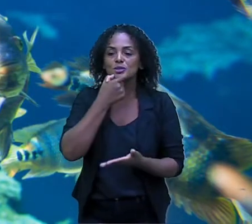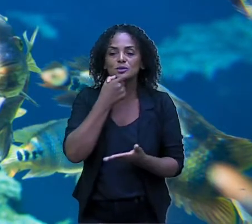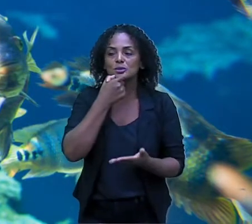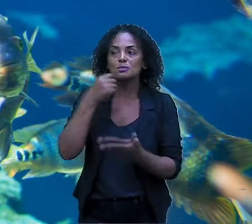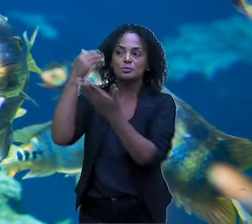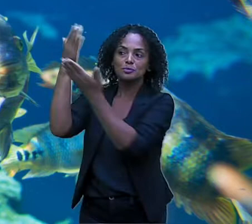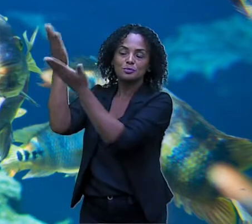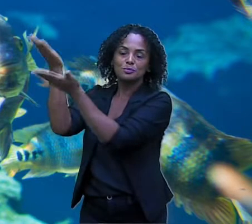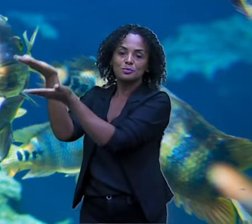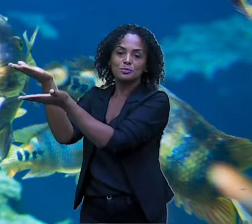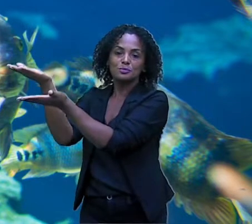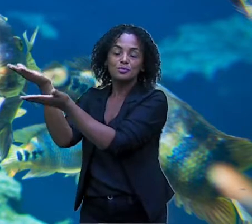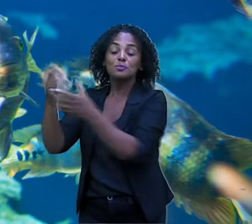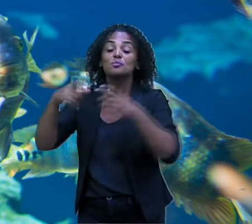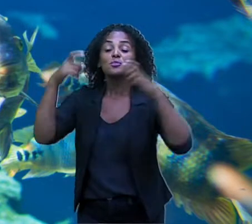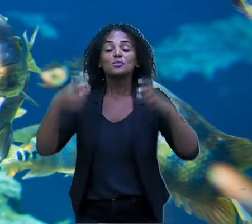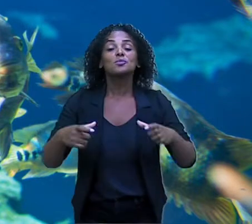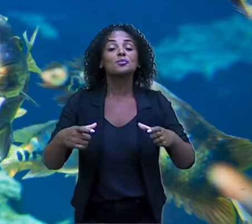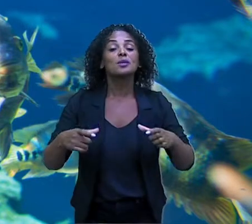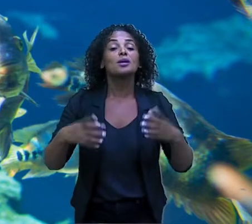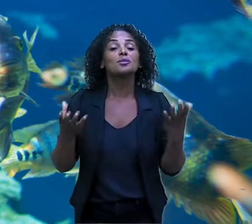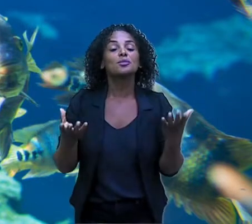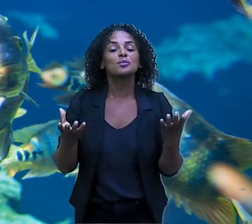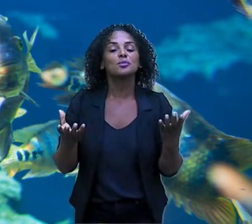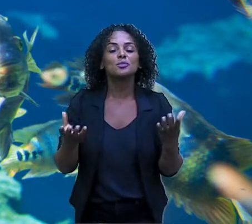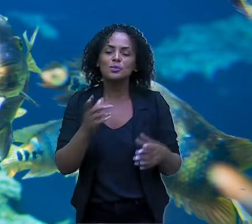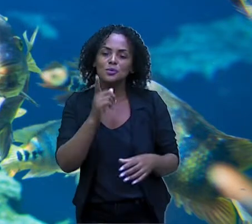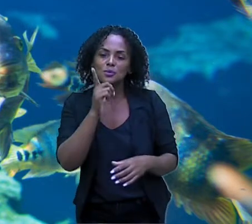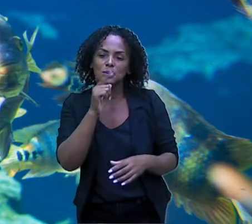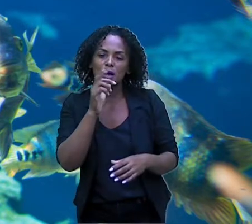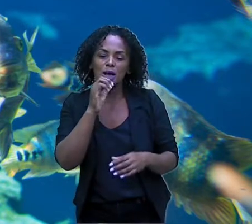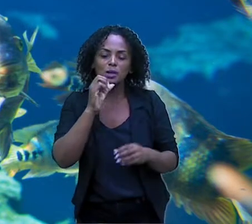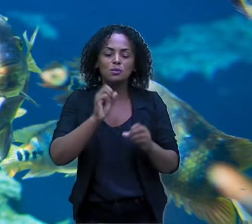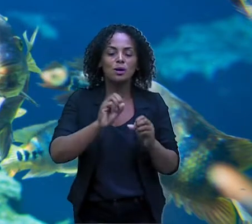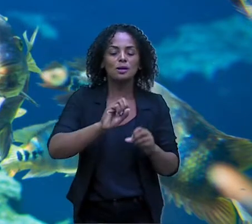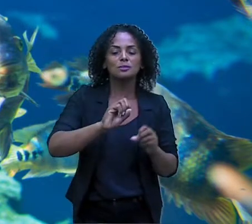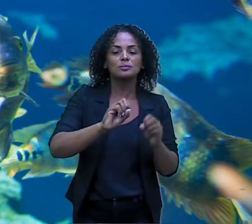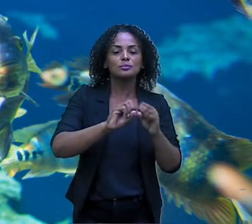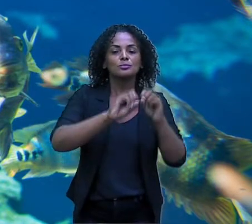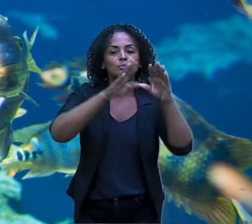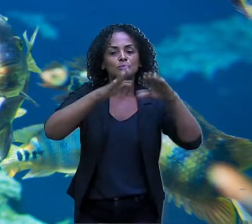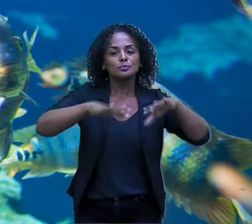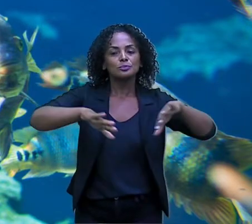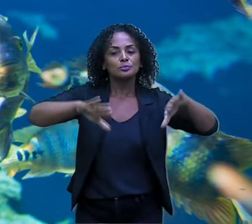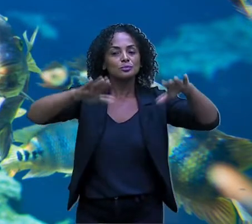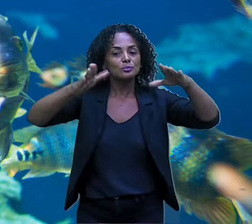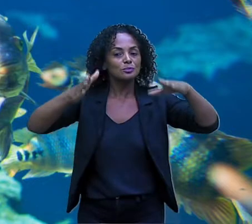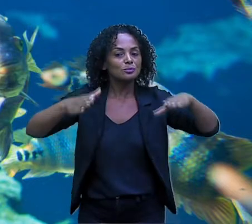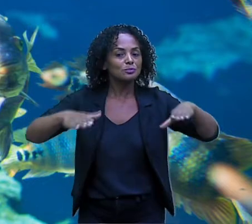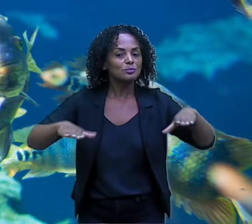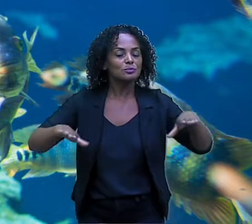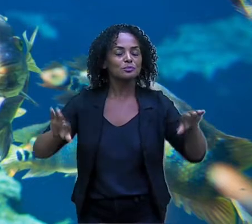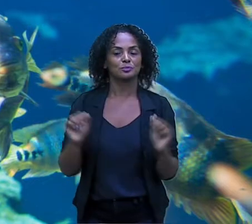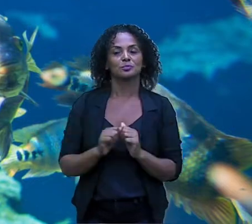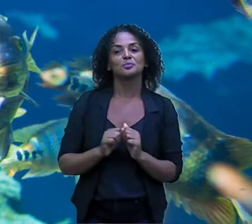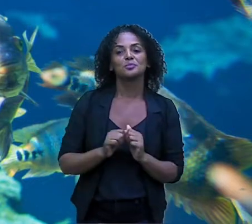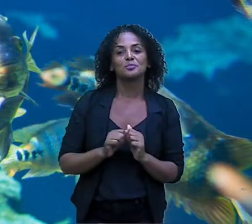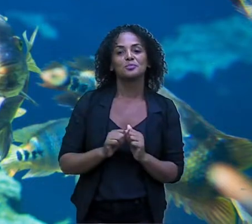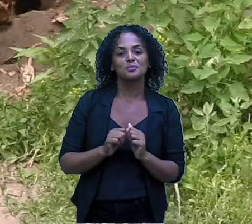ó, ocean. Ocean. Ocean. Ocean. Continuando aí o nosso,